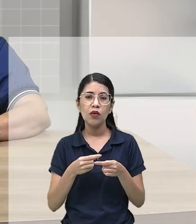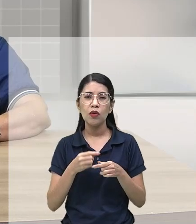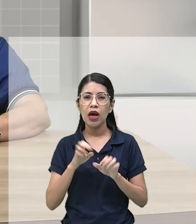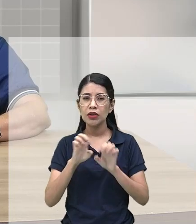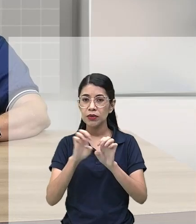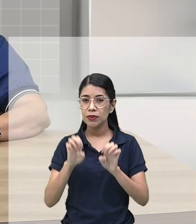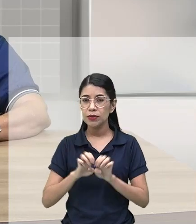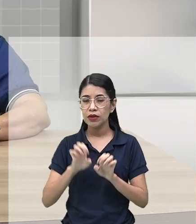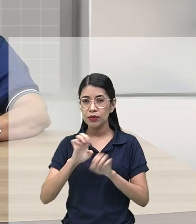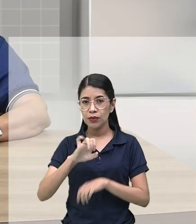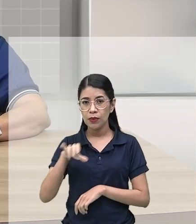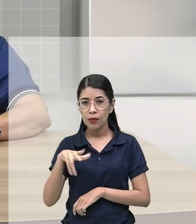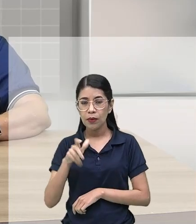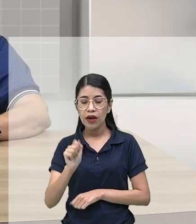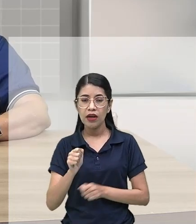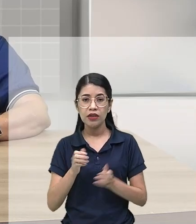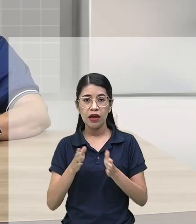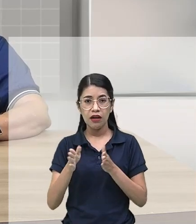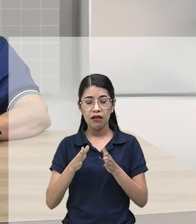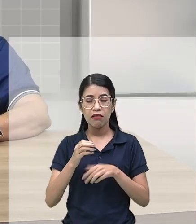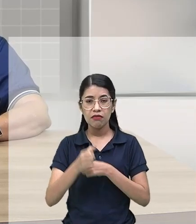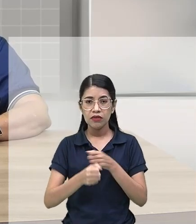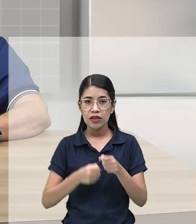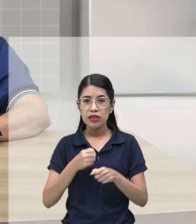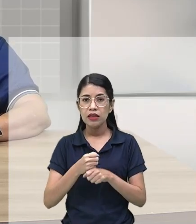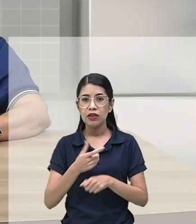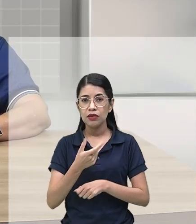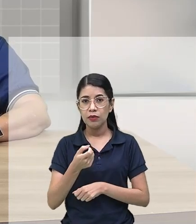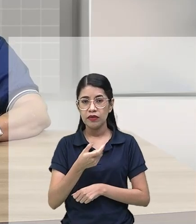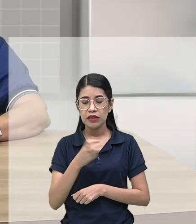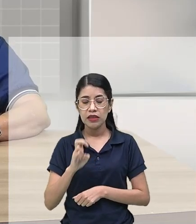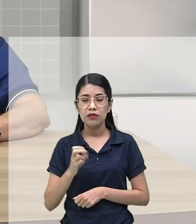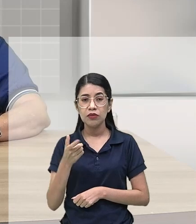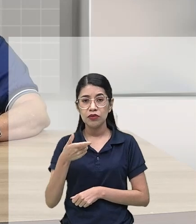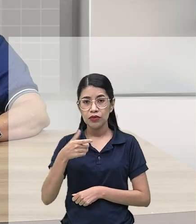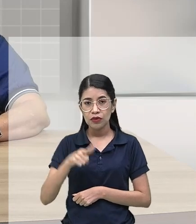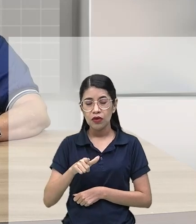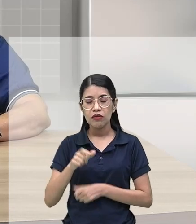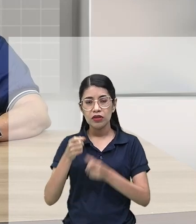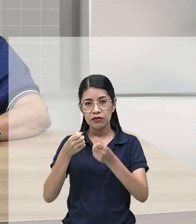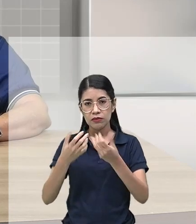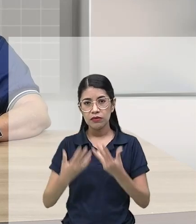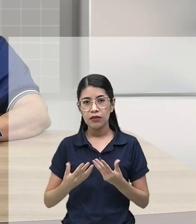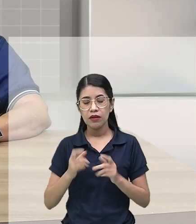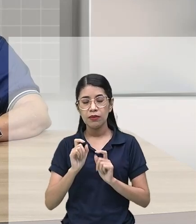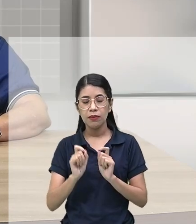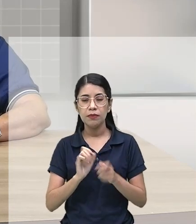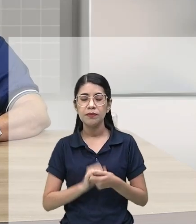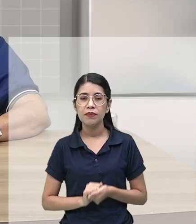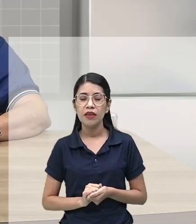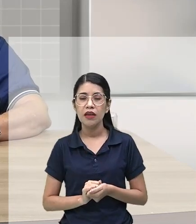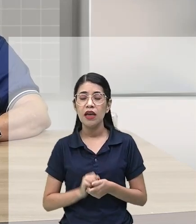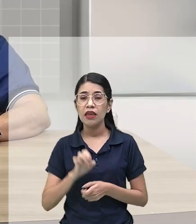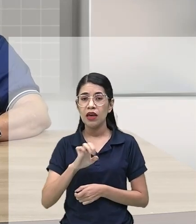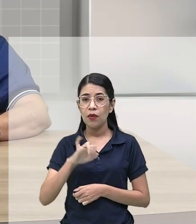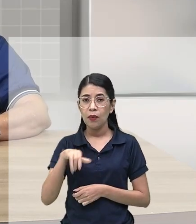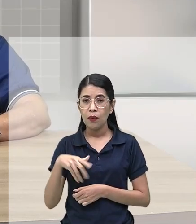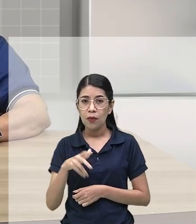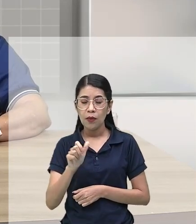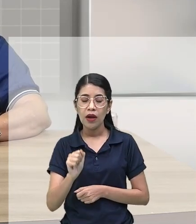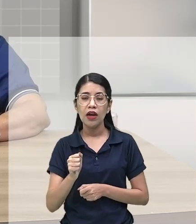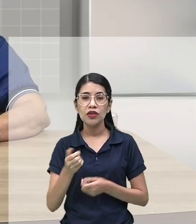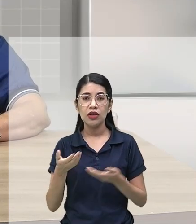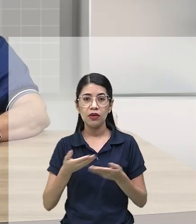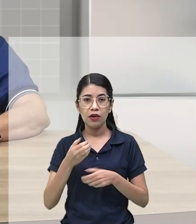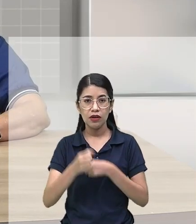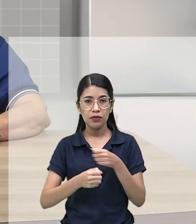desse ano, né? Vocês sabem, a gente vai só lembrar, reforçar para vocês que nós estamos ofertando a EJA esse ano